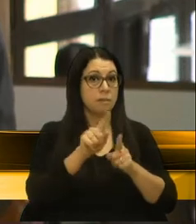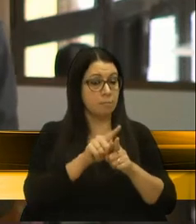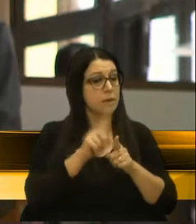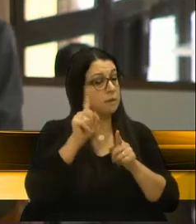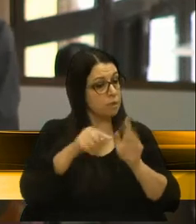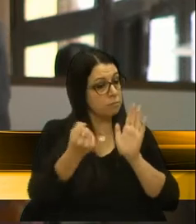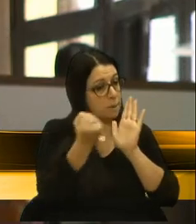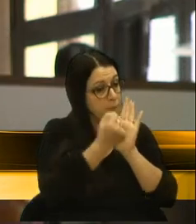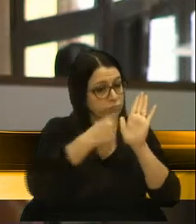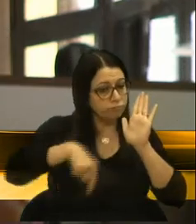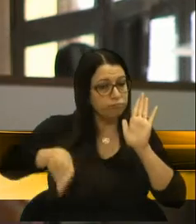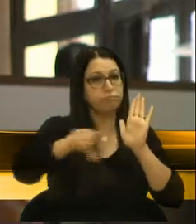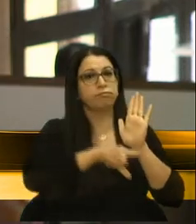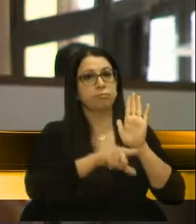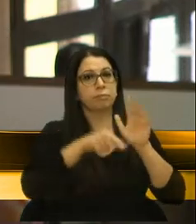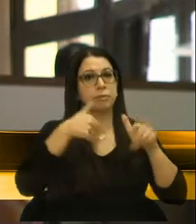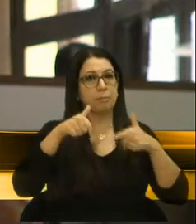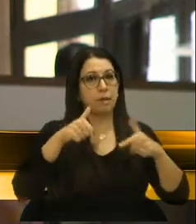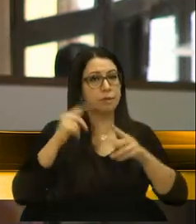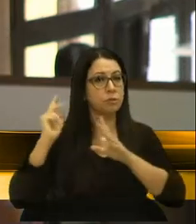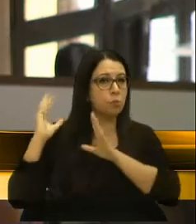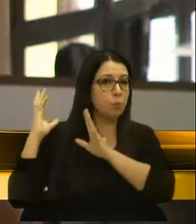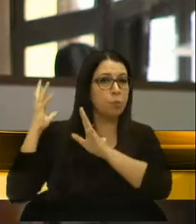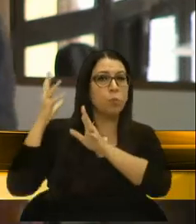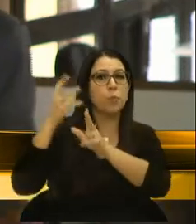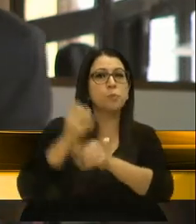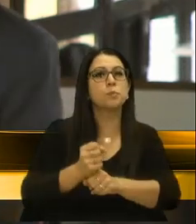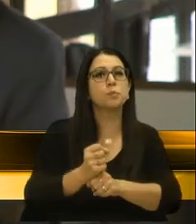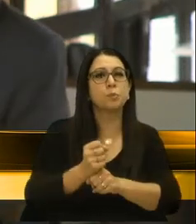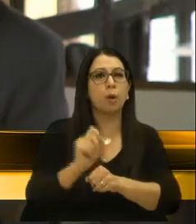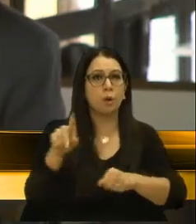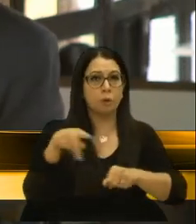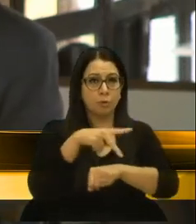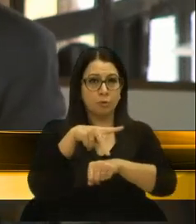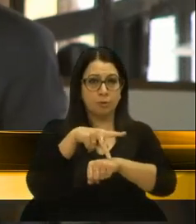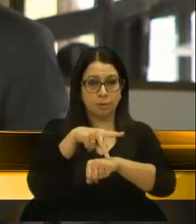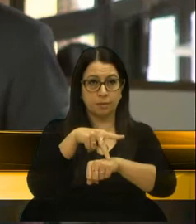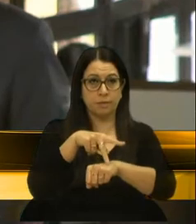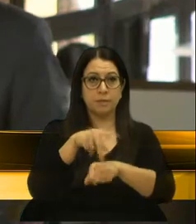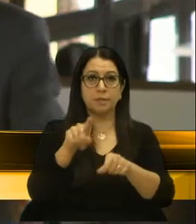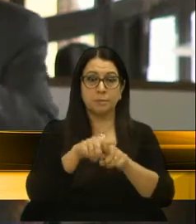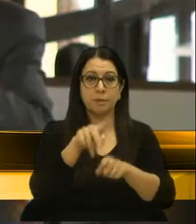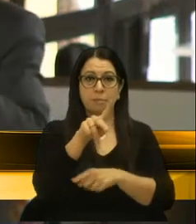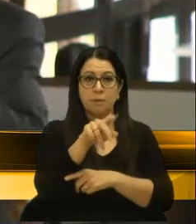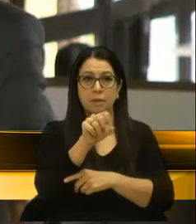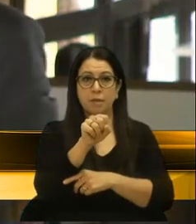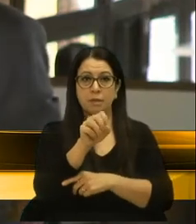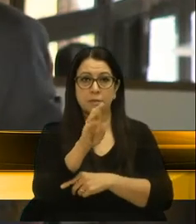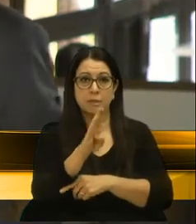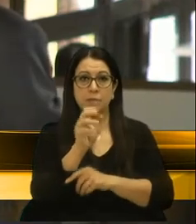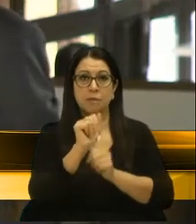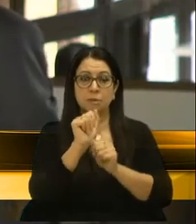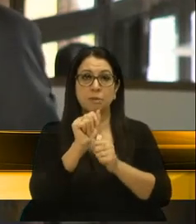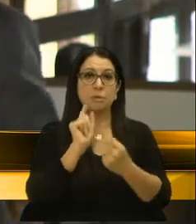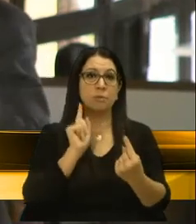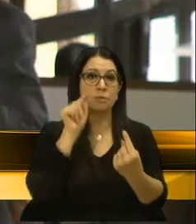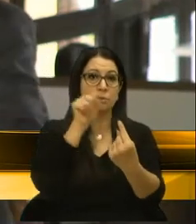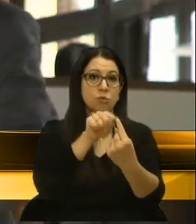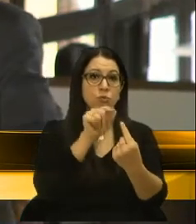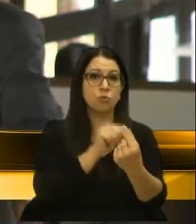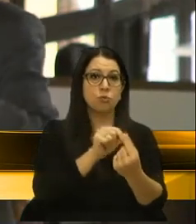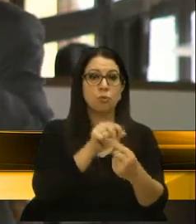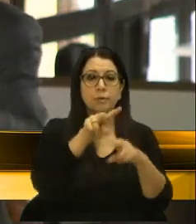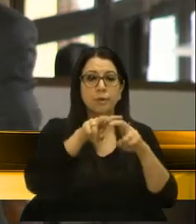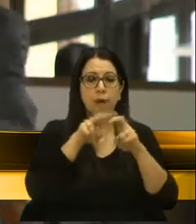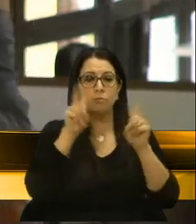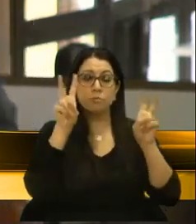legado trabalhista, né, histórico no nosso país, e também do PSB, que sempre esteve alinhado com as causas